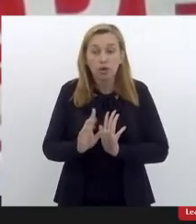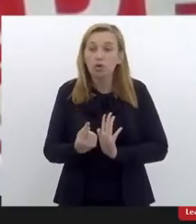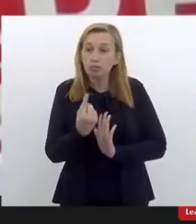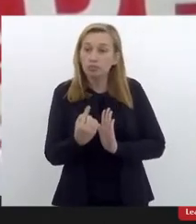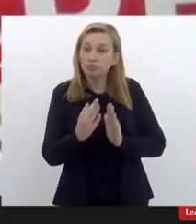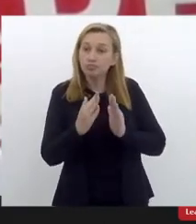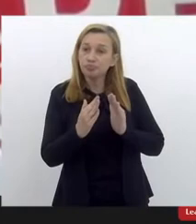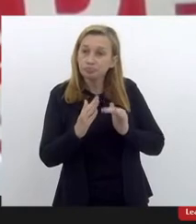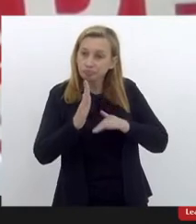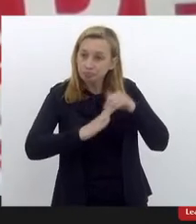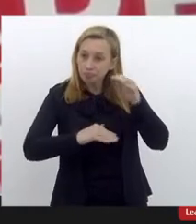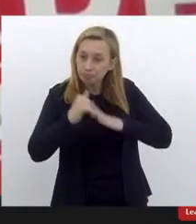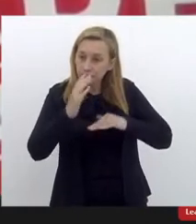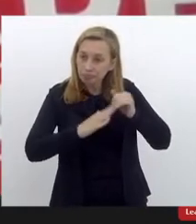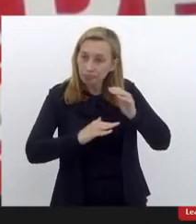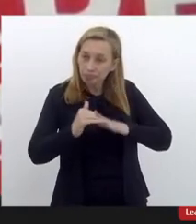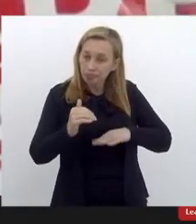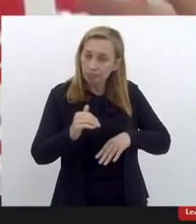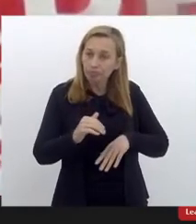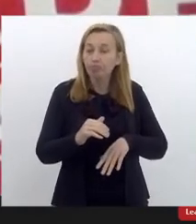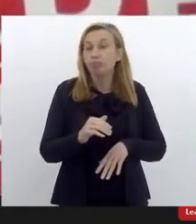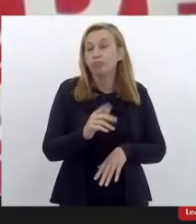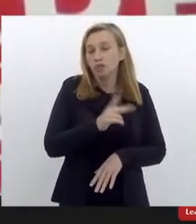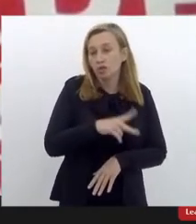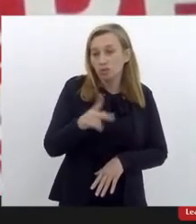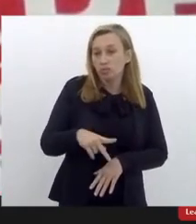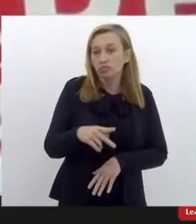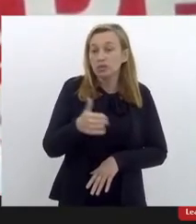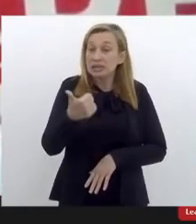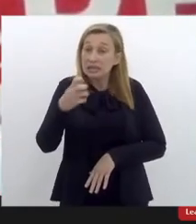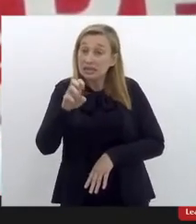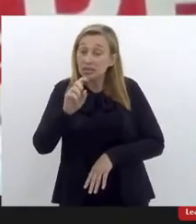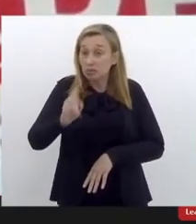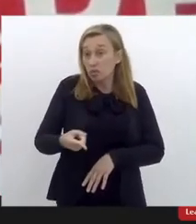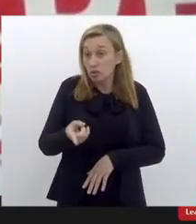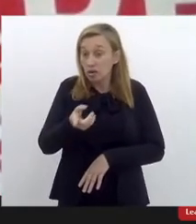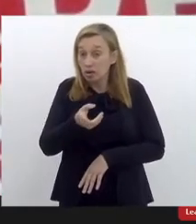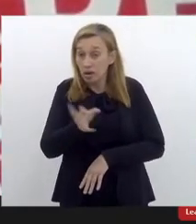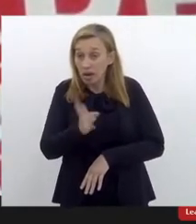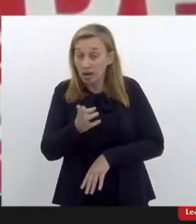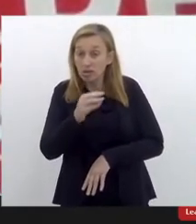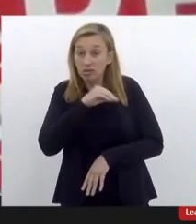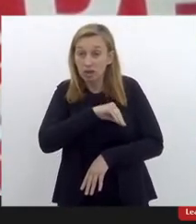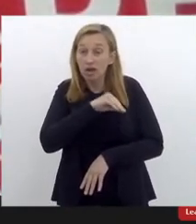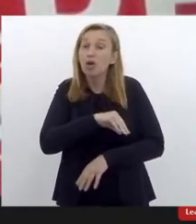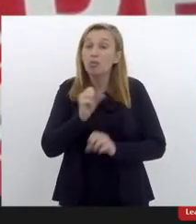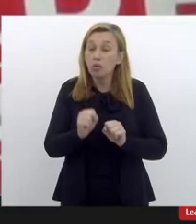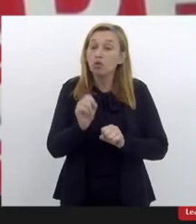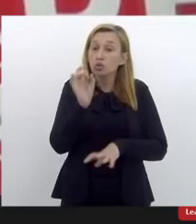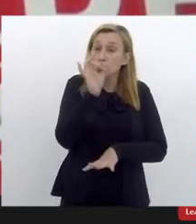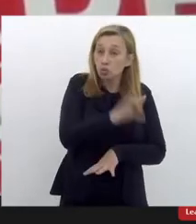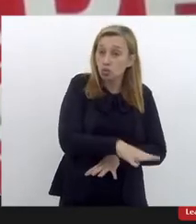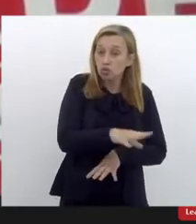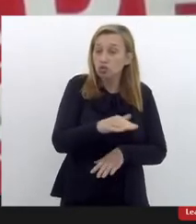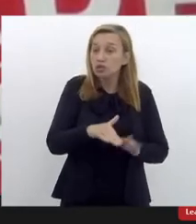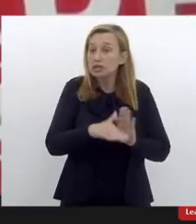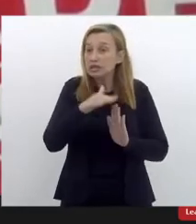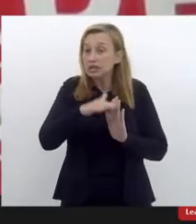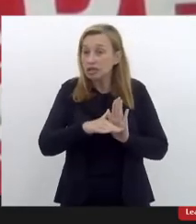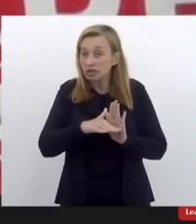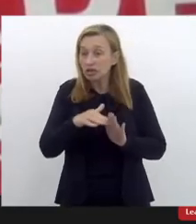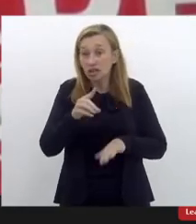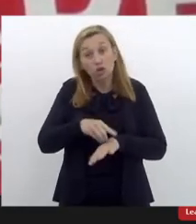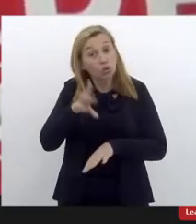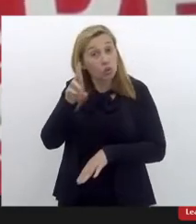pode chegar a um salário bruto de R$15 mil? Pode, se ele estiver no último nível da carreira e tiver doutorado. Você está falando